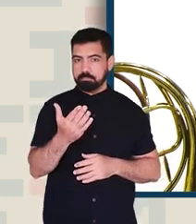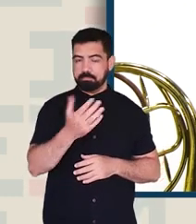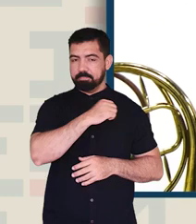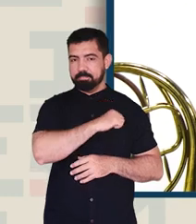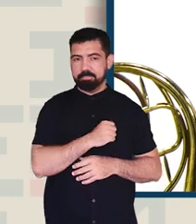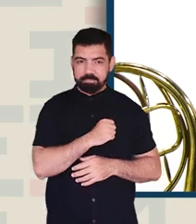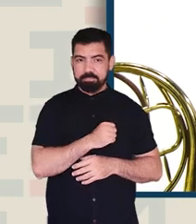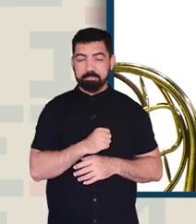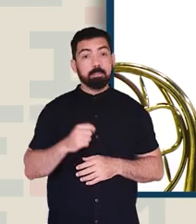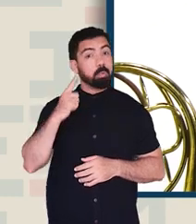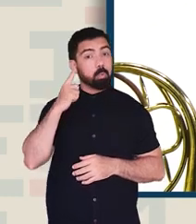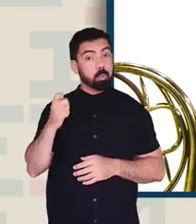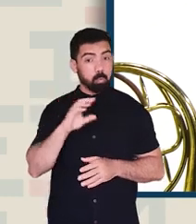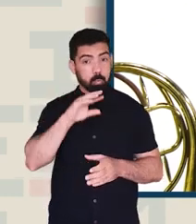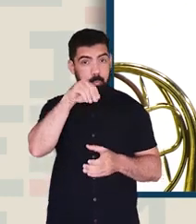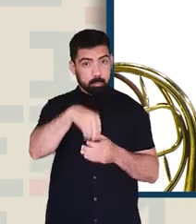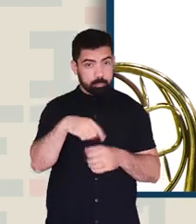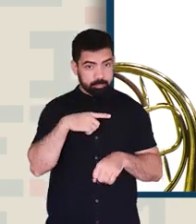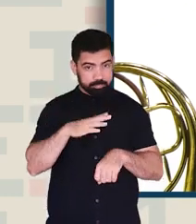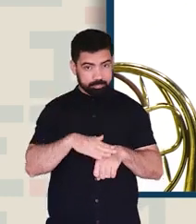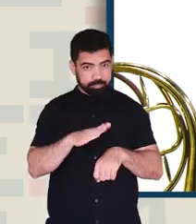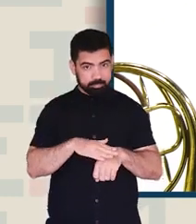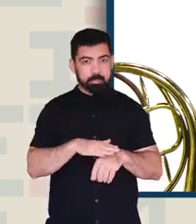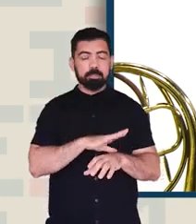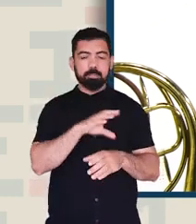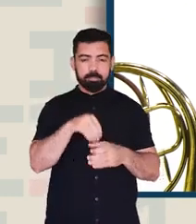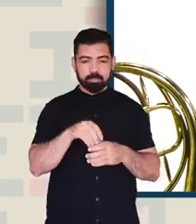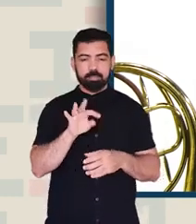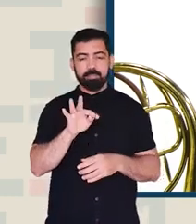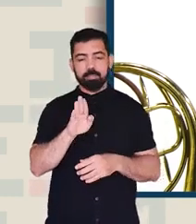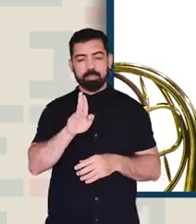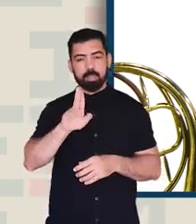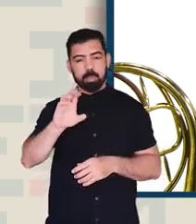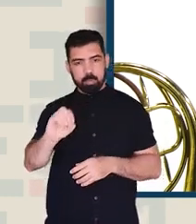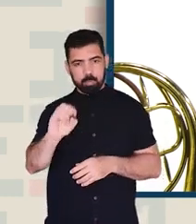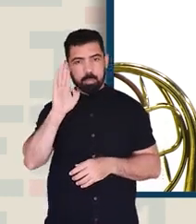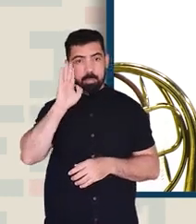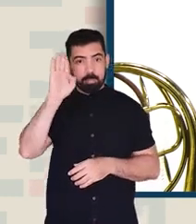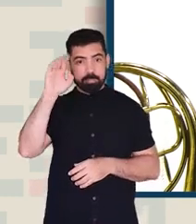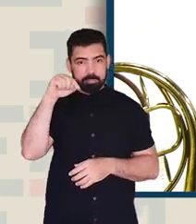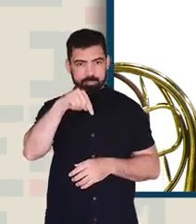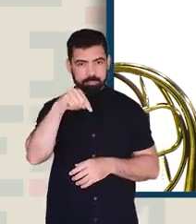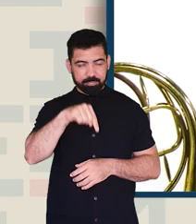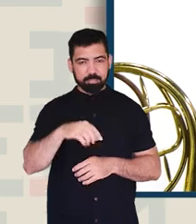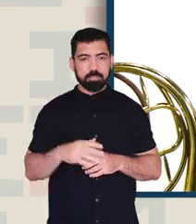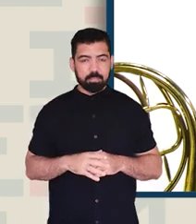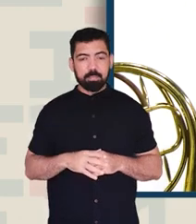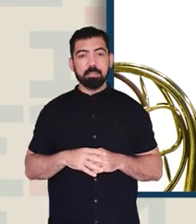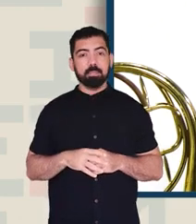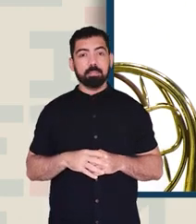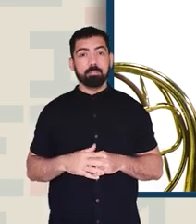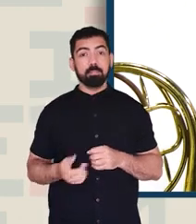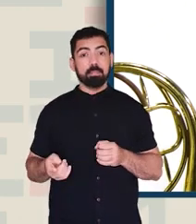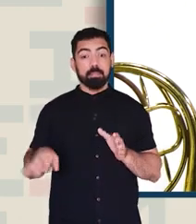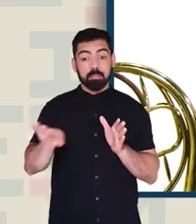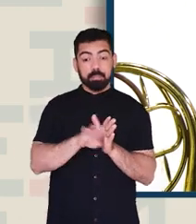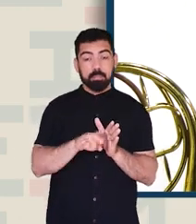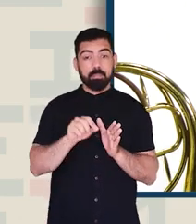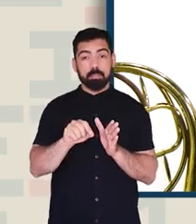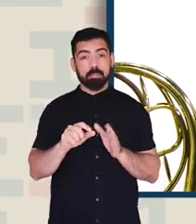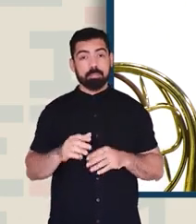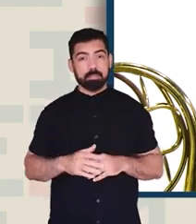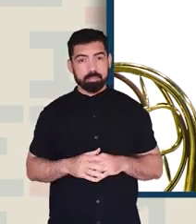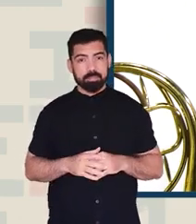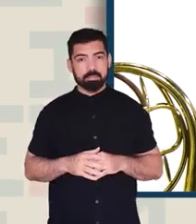Então, o som que veio daqui, ele passou aqui por esse tubo principal, e ele desce aqui, e ele chega aqui na máquina